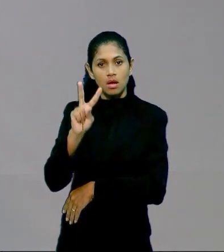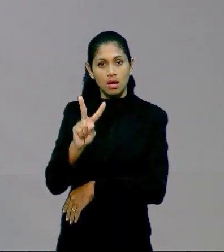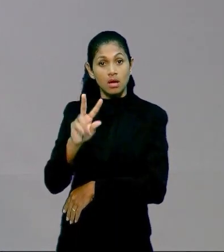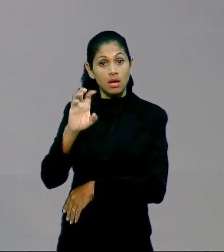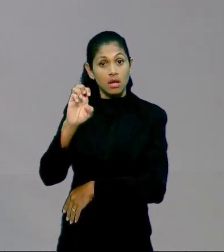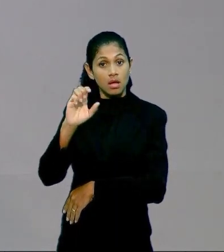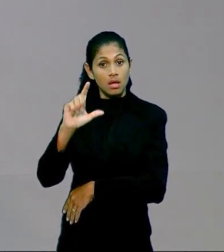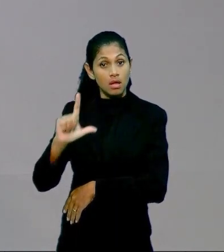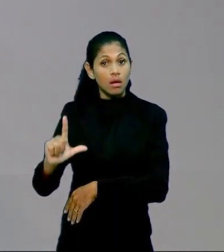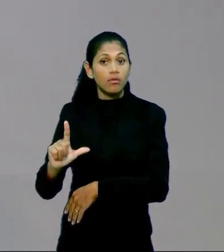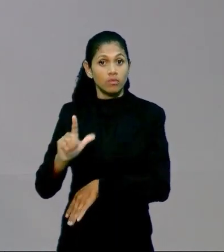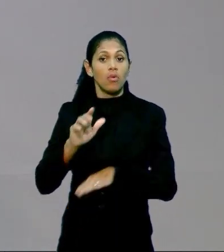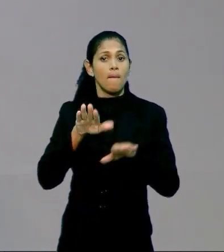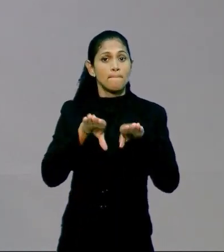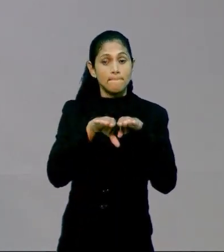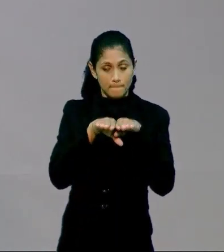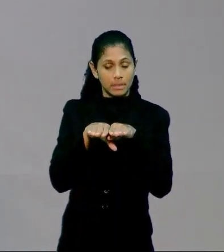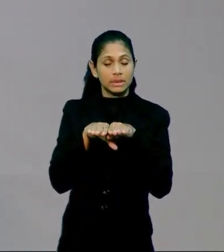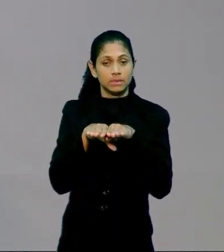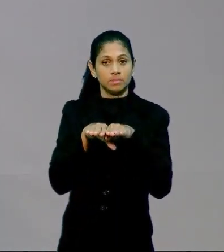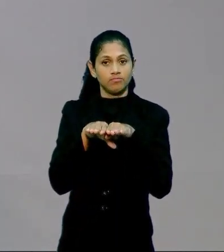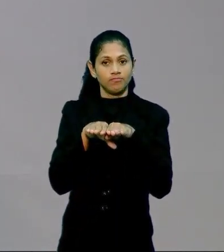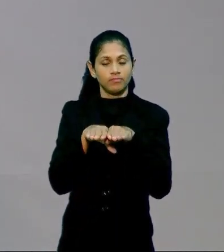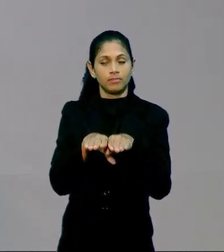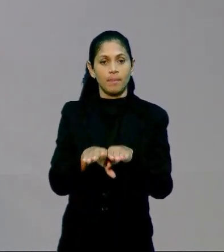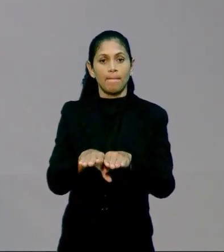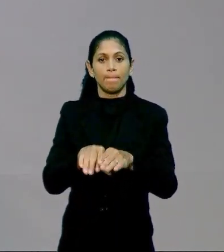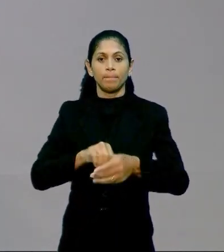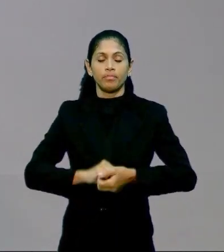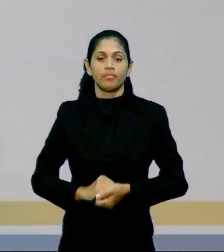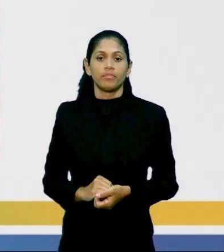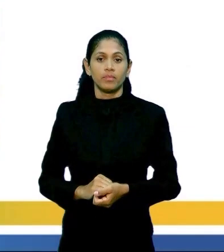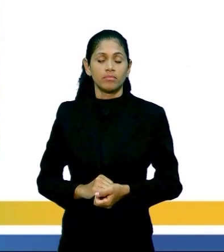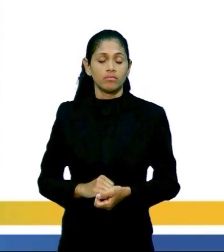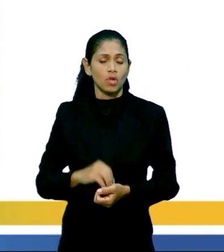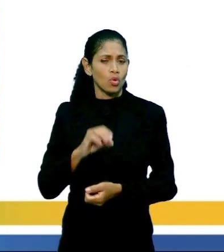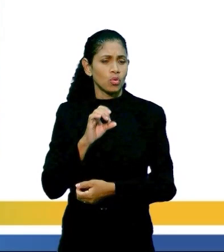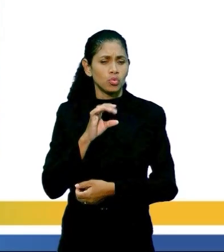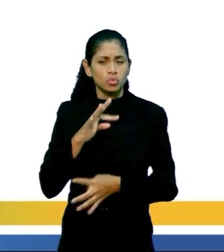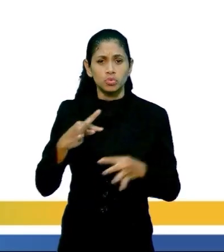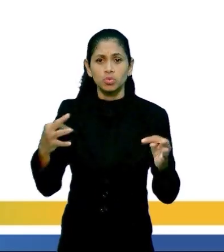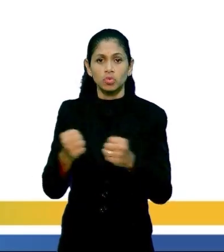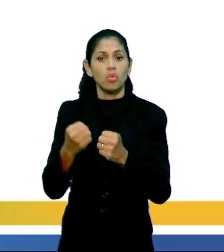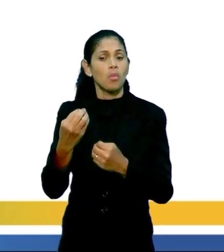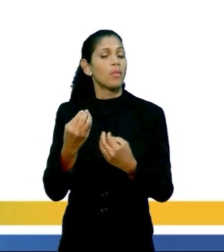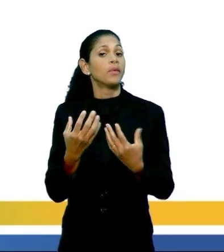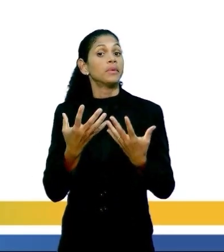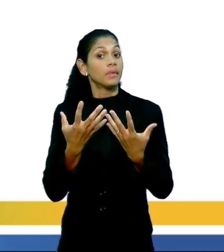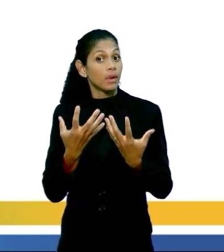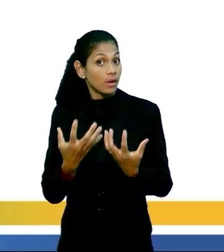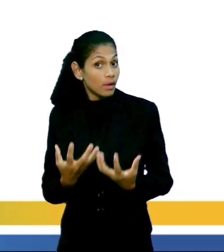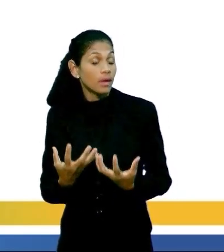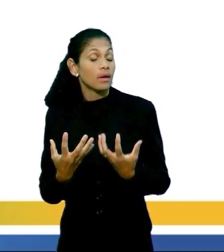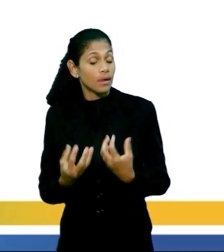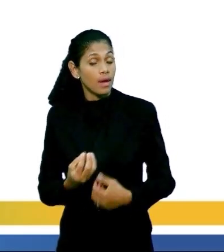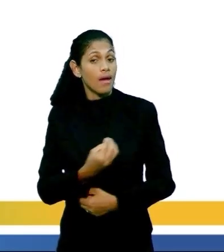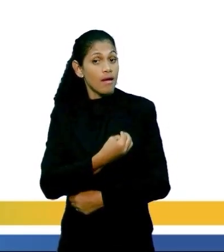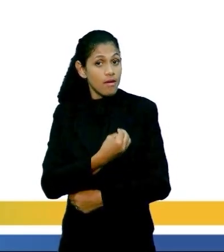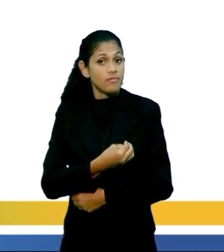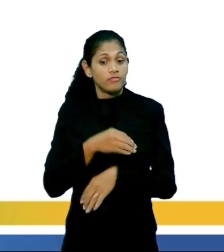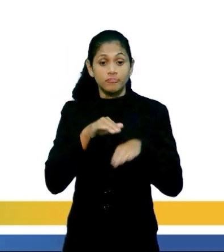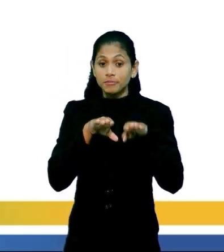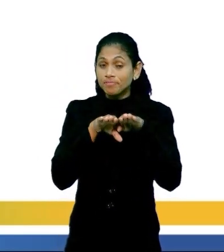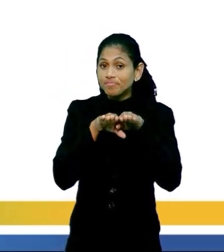e curtir a vida da melhor forma possível. Não é isso? Mas será que para um átomo